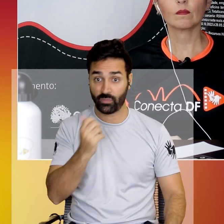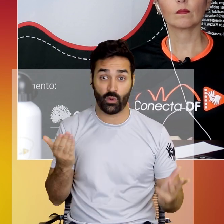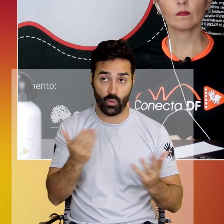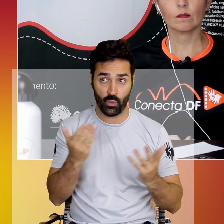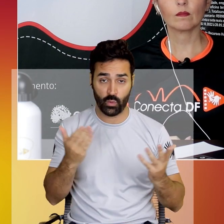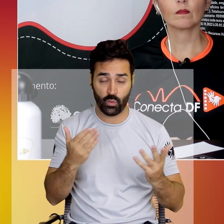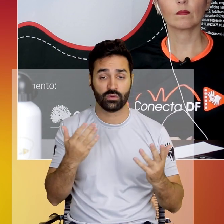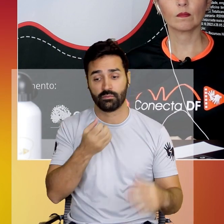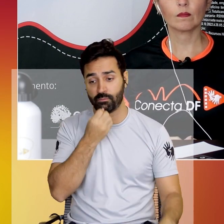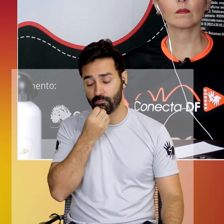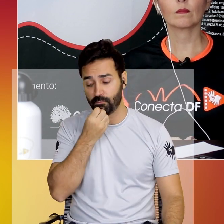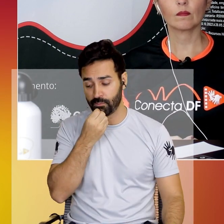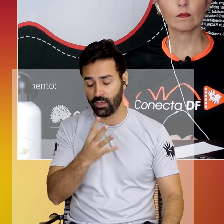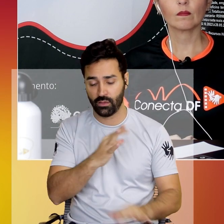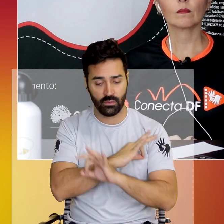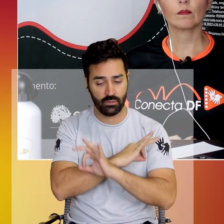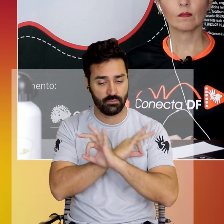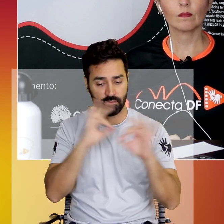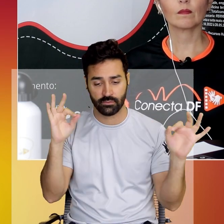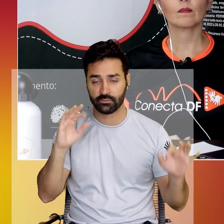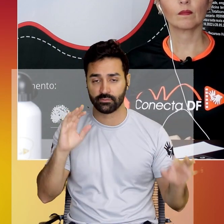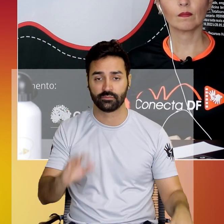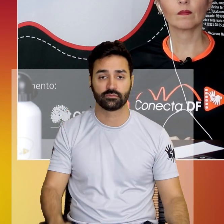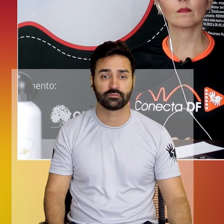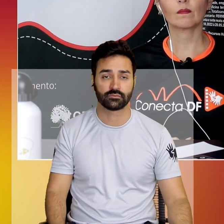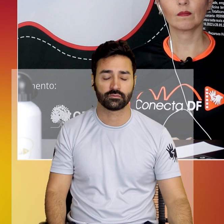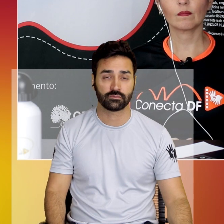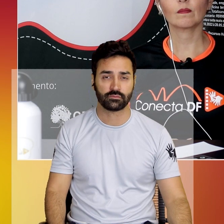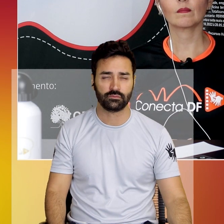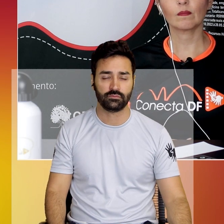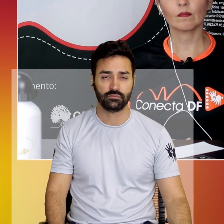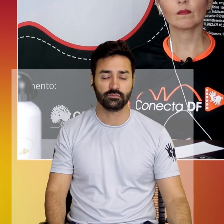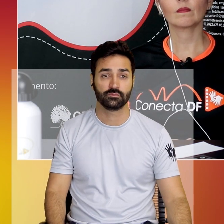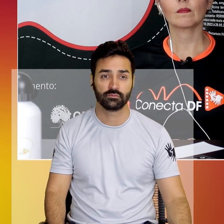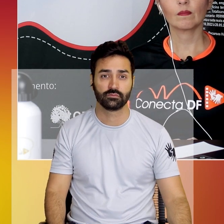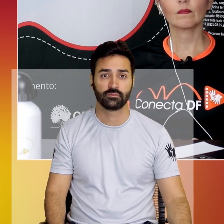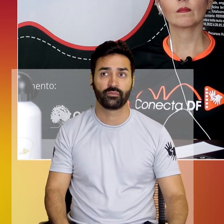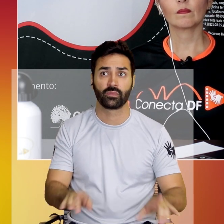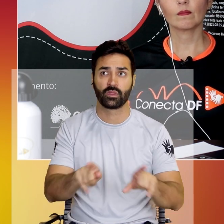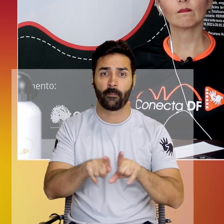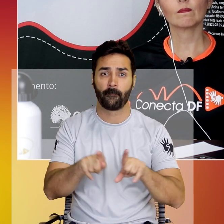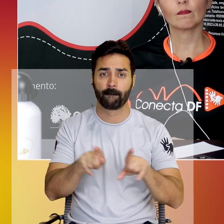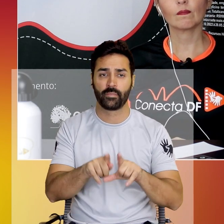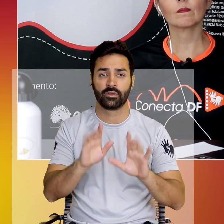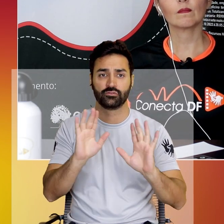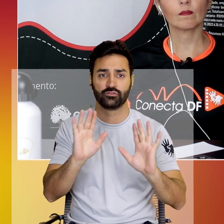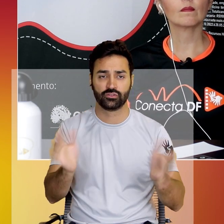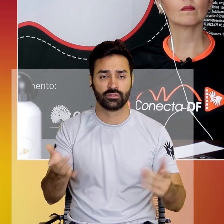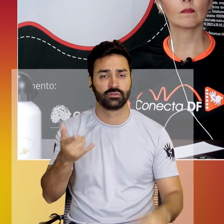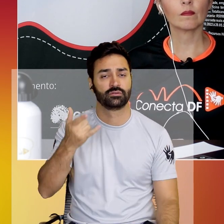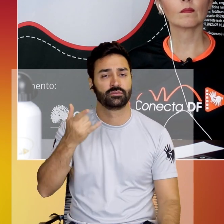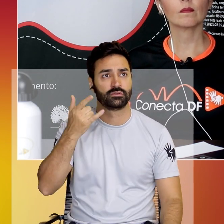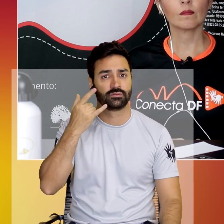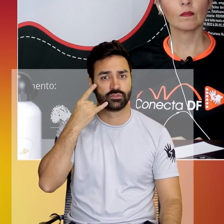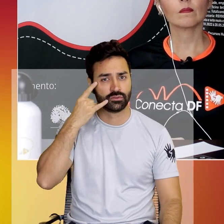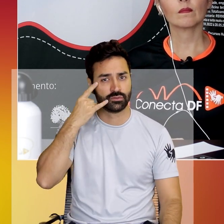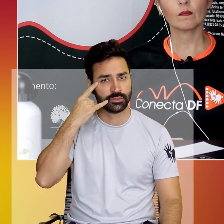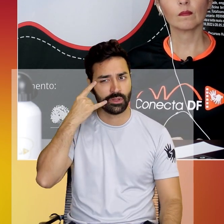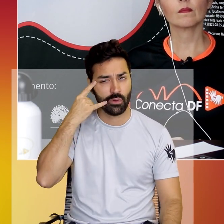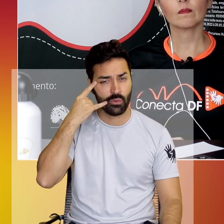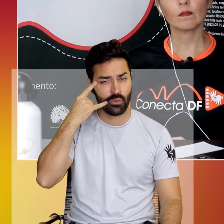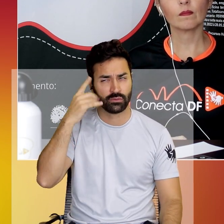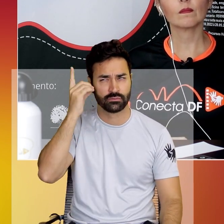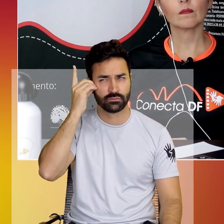graças a Deus, muito maior. E outra oportunidade também, eu atendi um Down, né? E